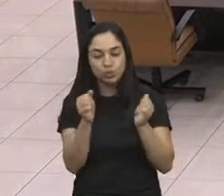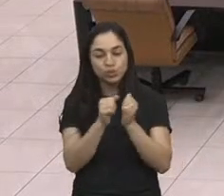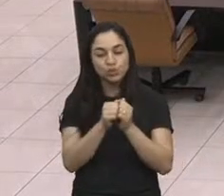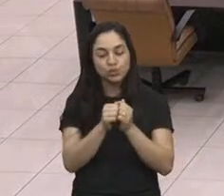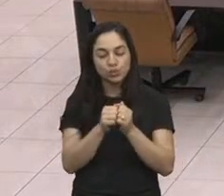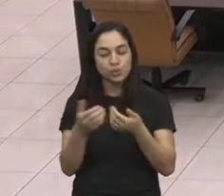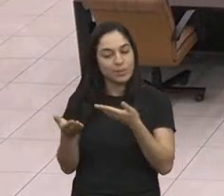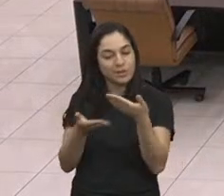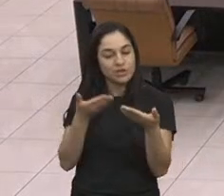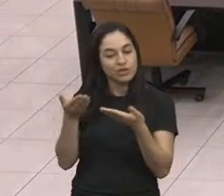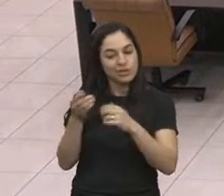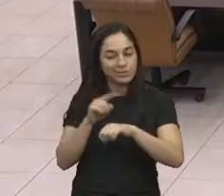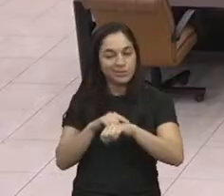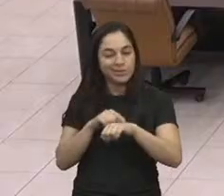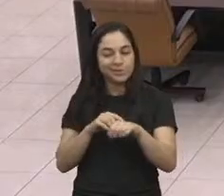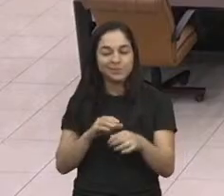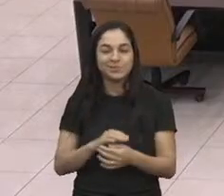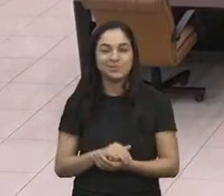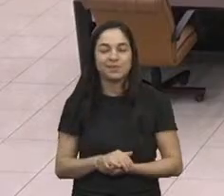Compartilhado lá, né?